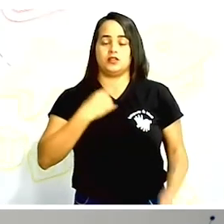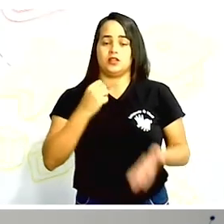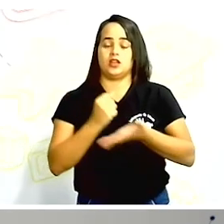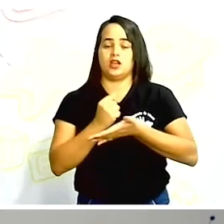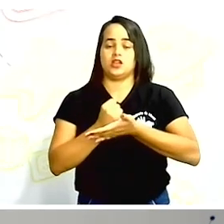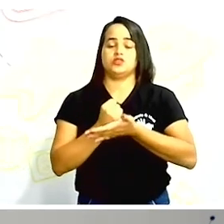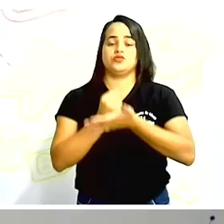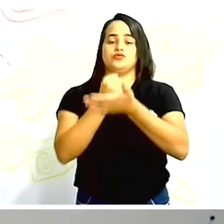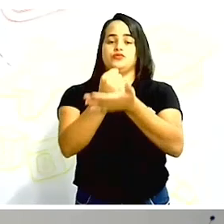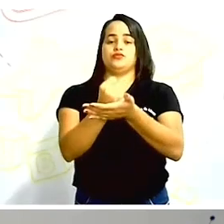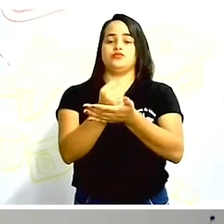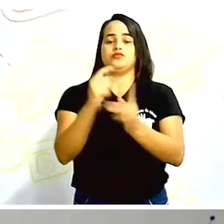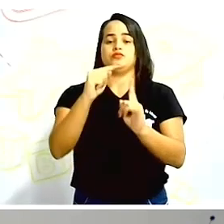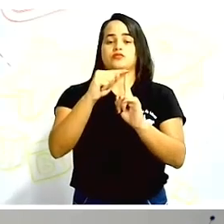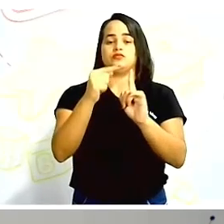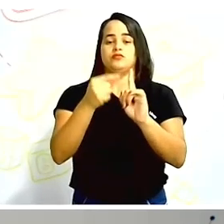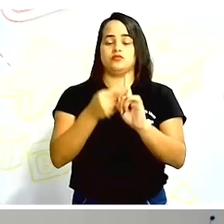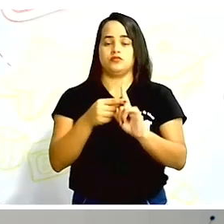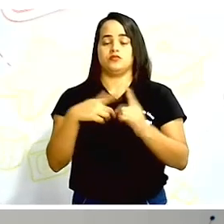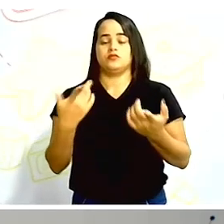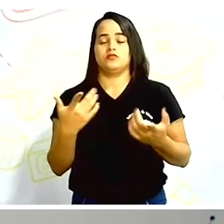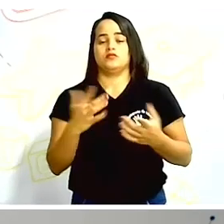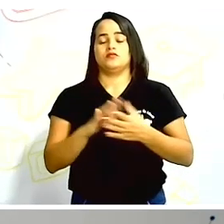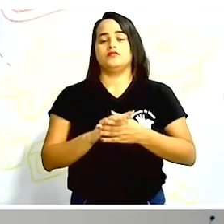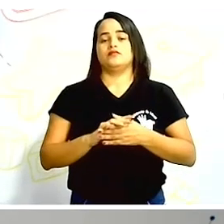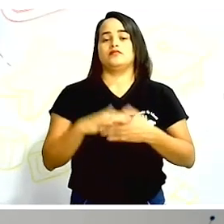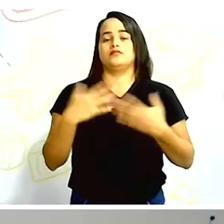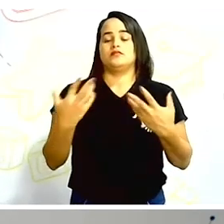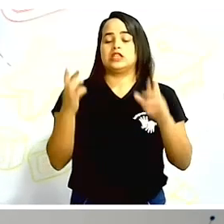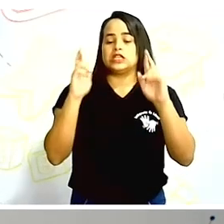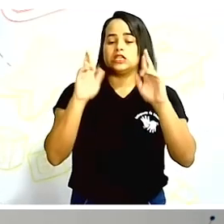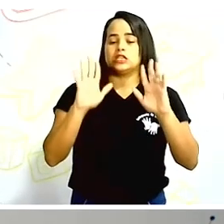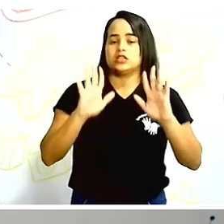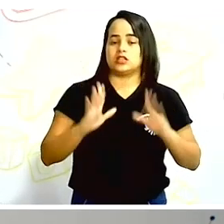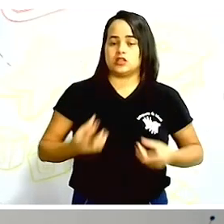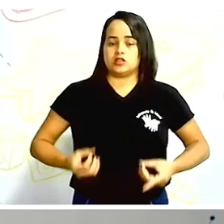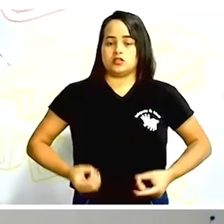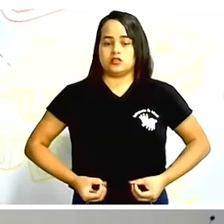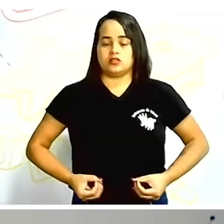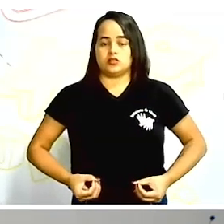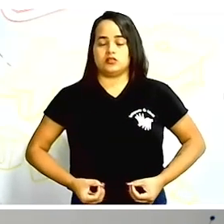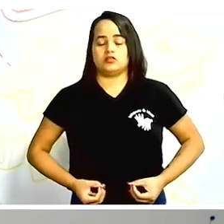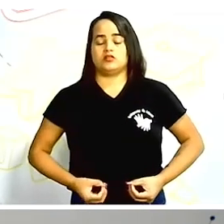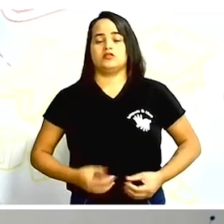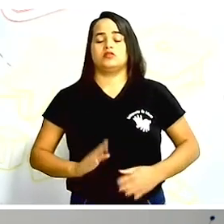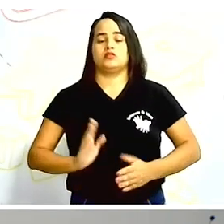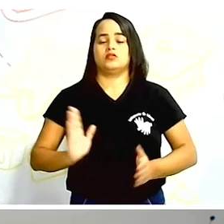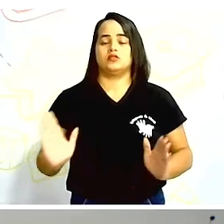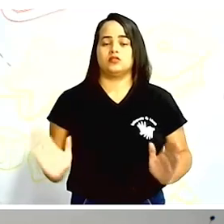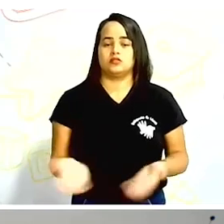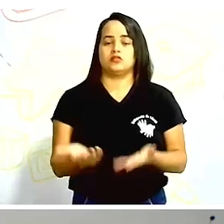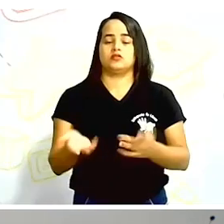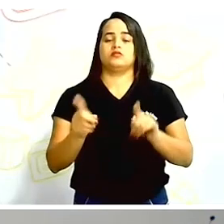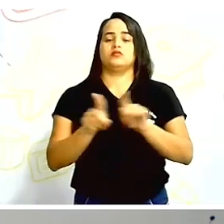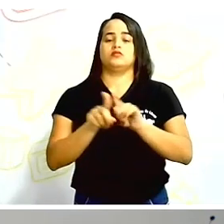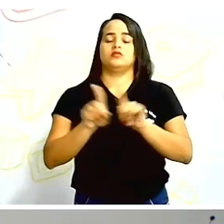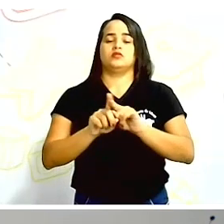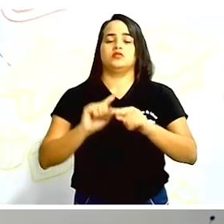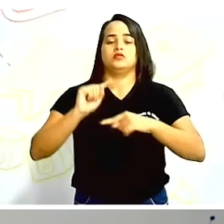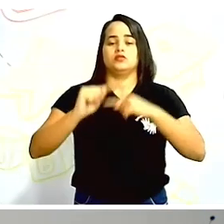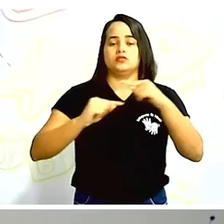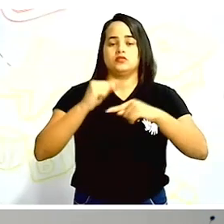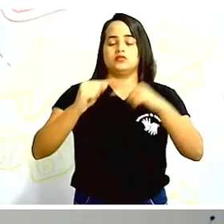manter a gravidez. Mas como? Relaxando a musculatura do útero, estimulando o desenvolvimento também das